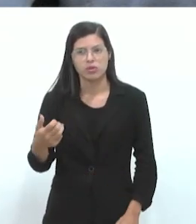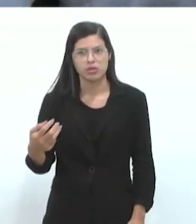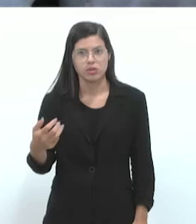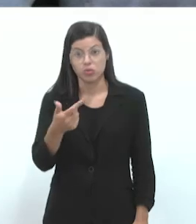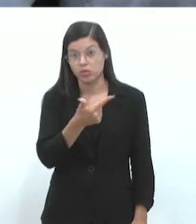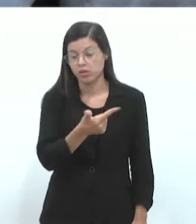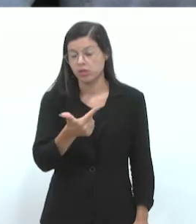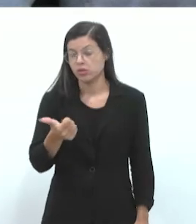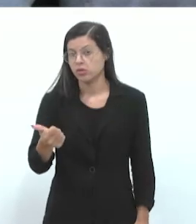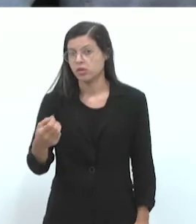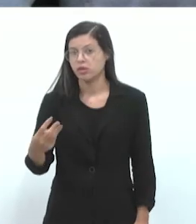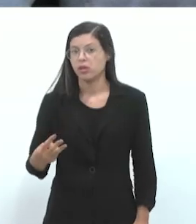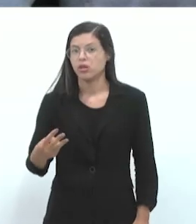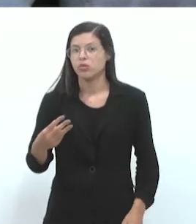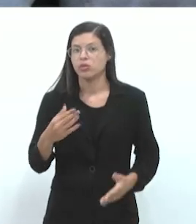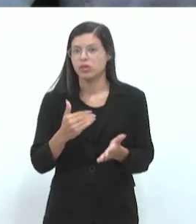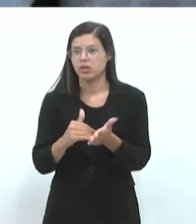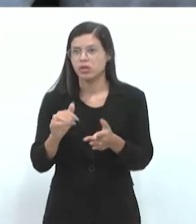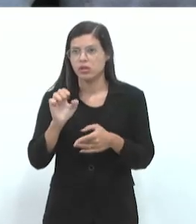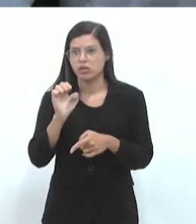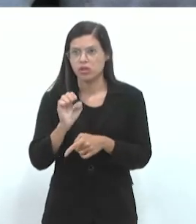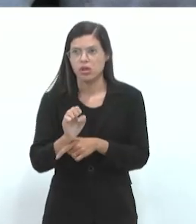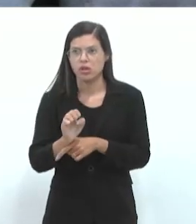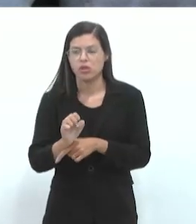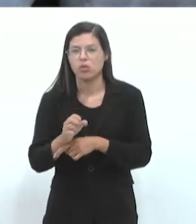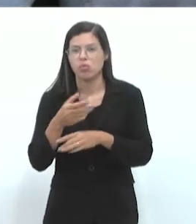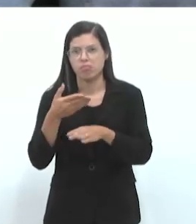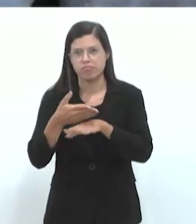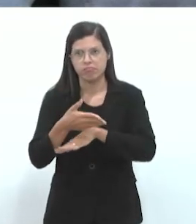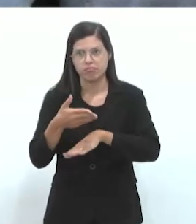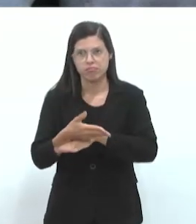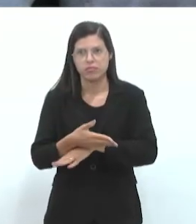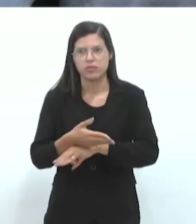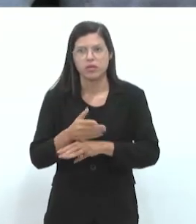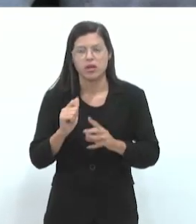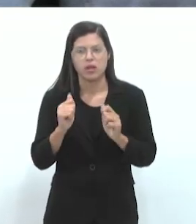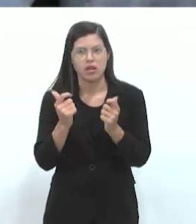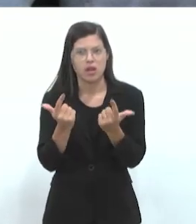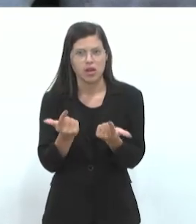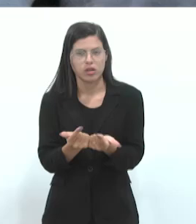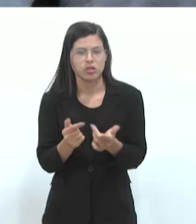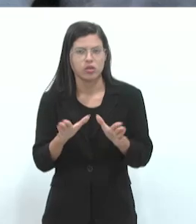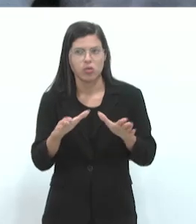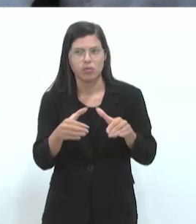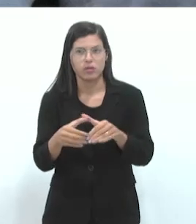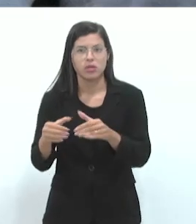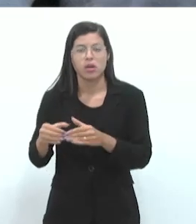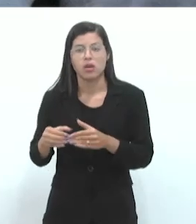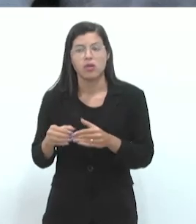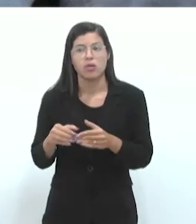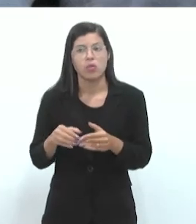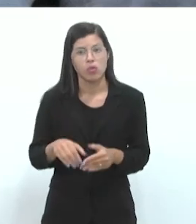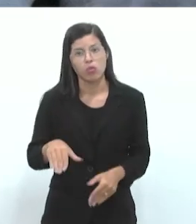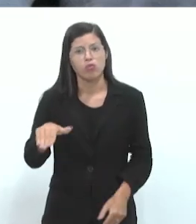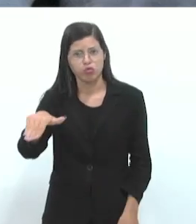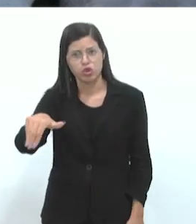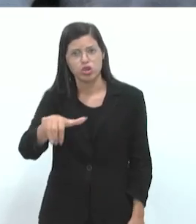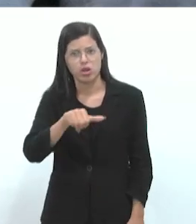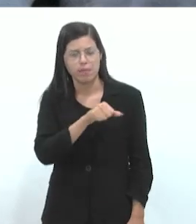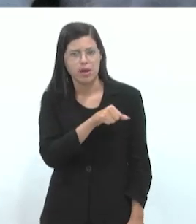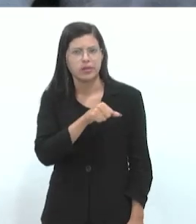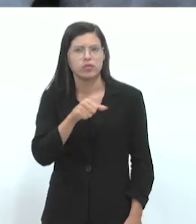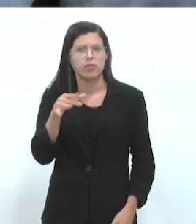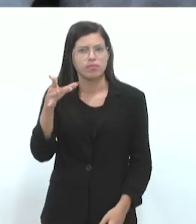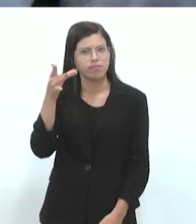Estado comparecerá perante a Assembleia ou suas comissões. 1. Quando for convocado para prestar